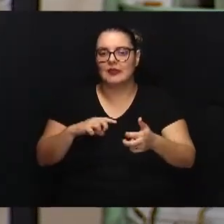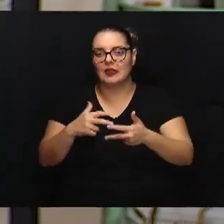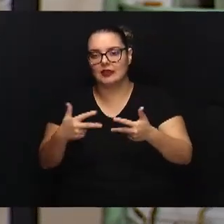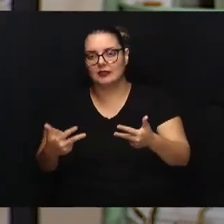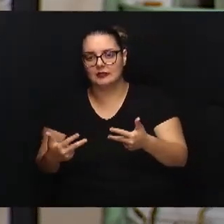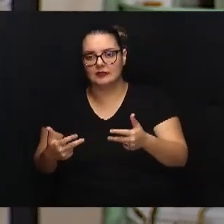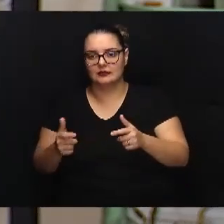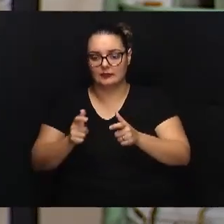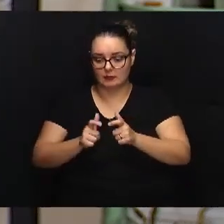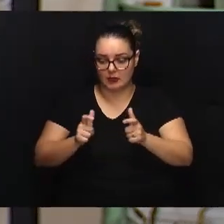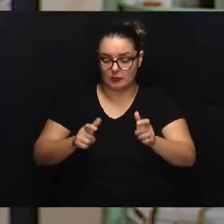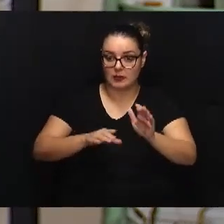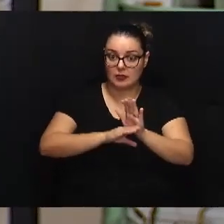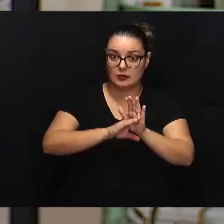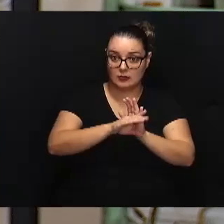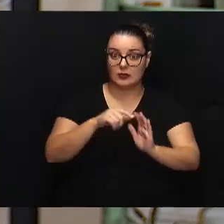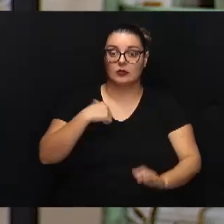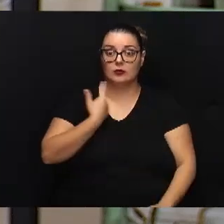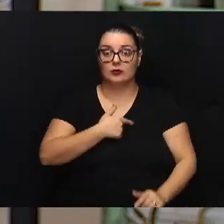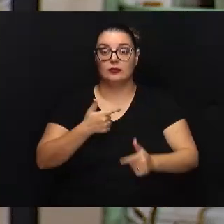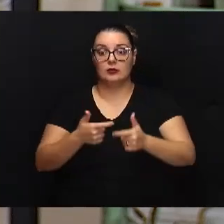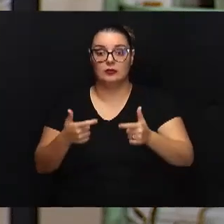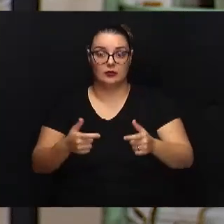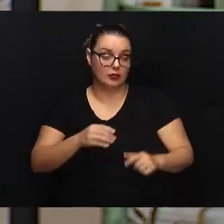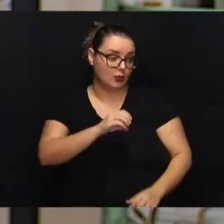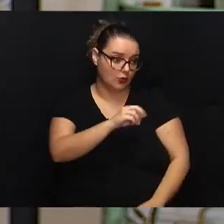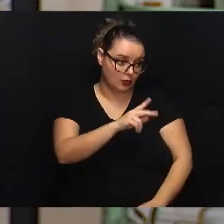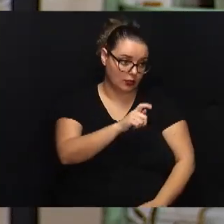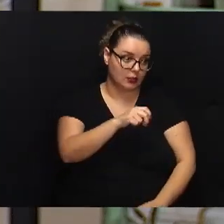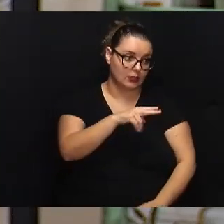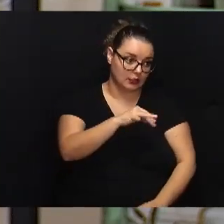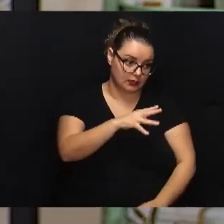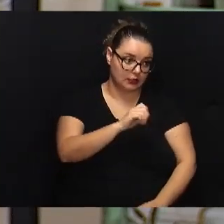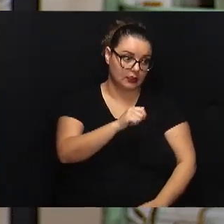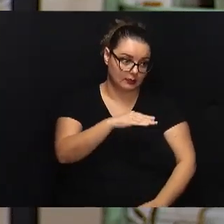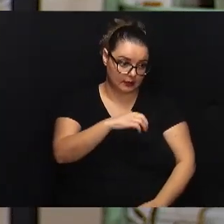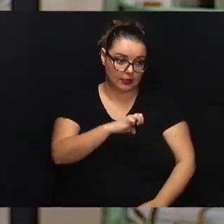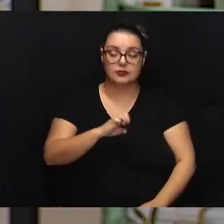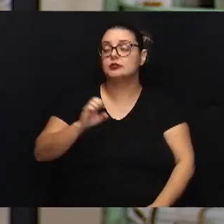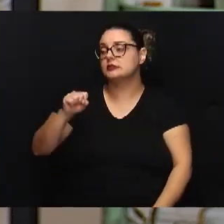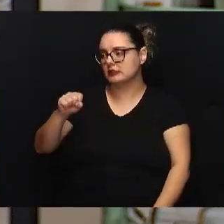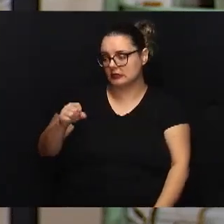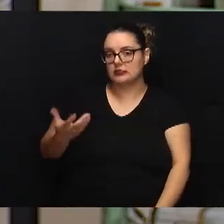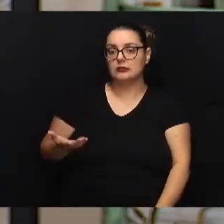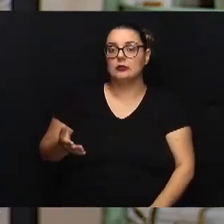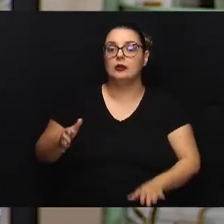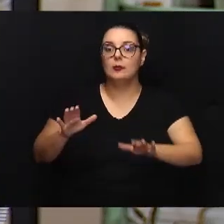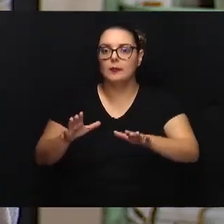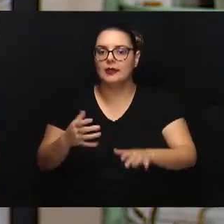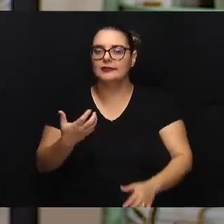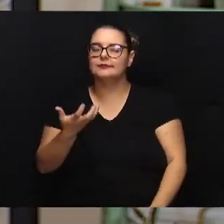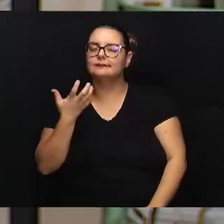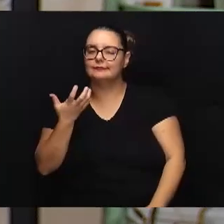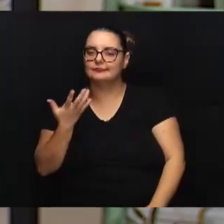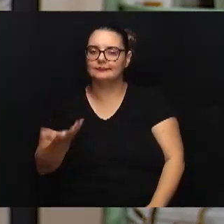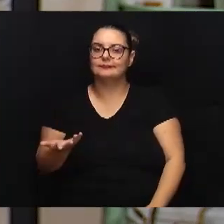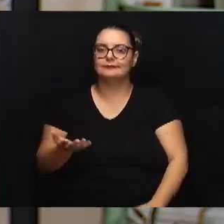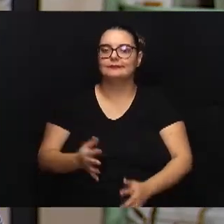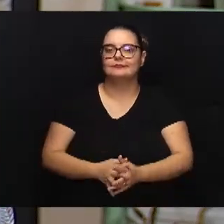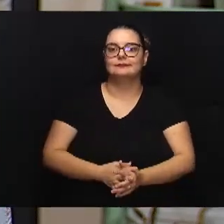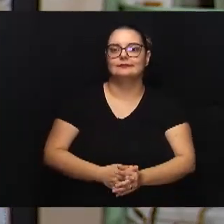crescendo, nós estamos crescendo. Organicamente. Isso, exatamente. Porém, eu gostaria de me manter